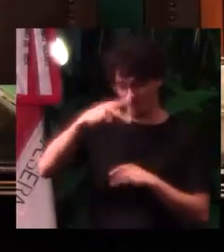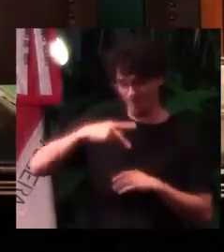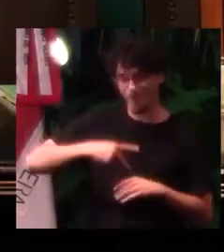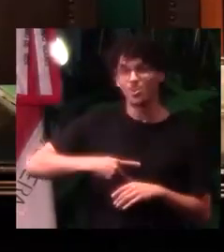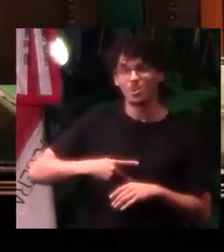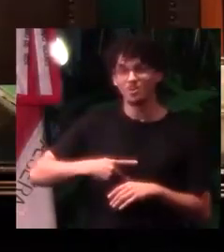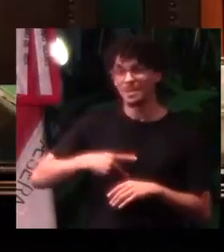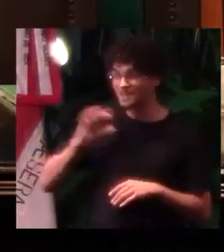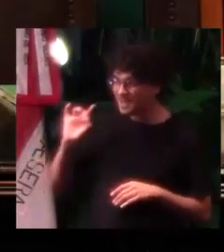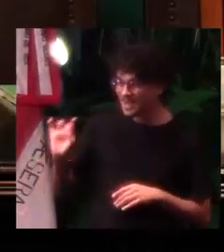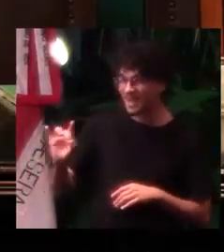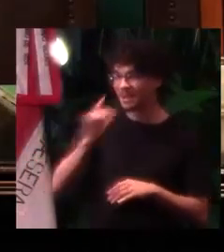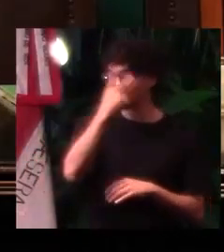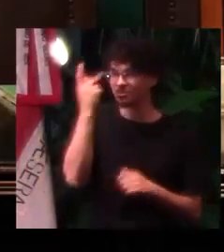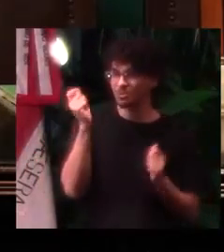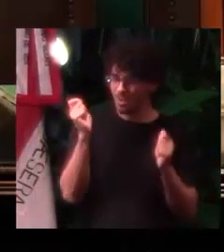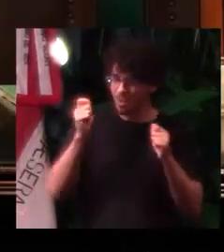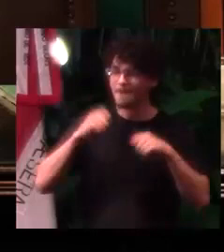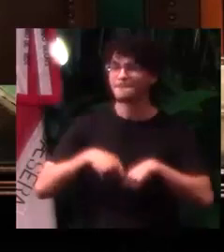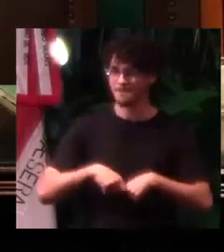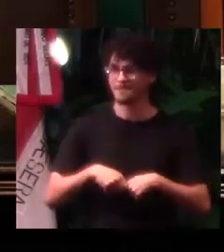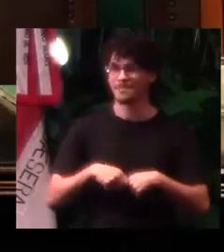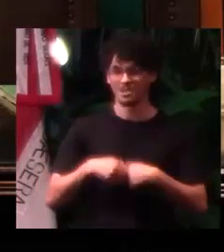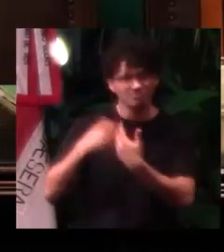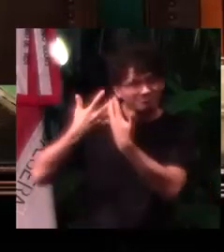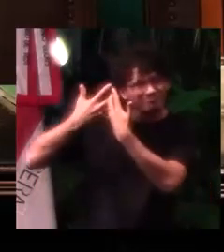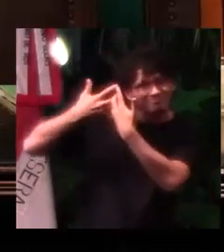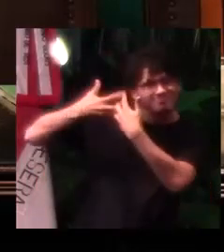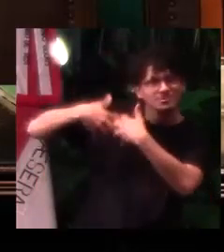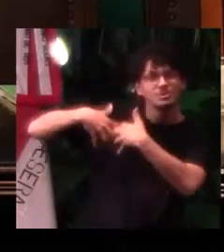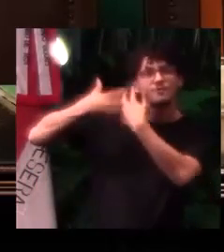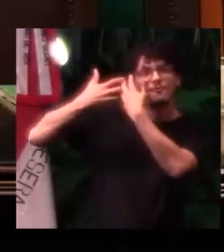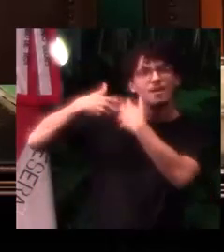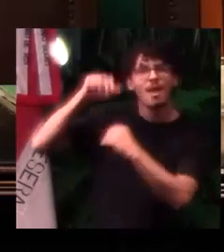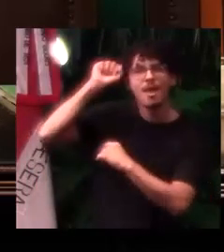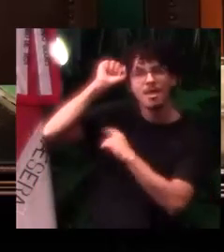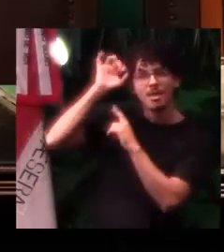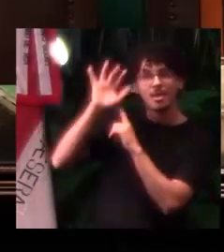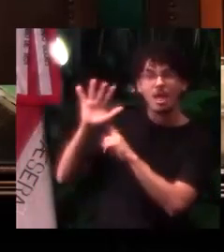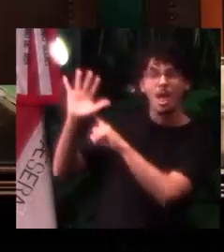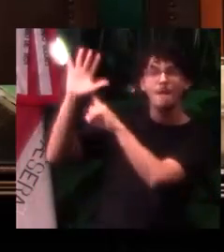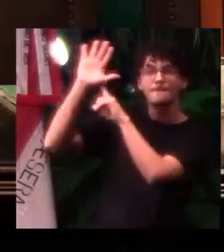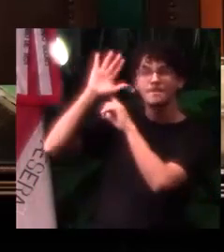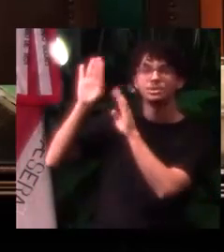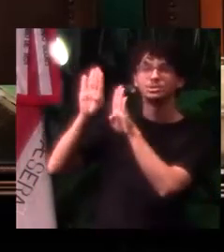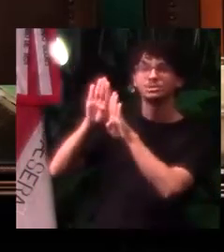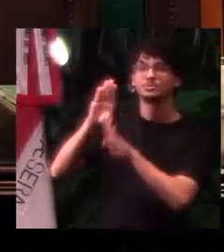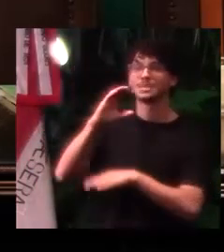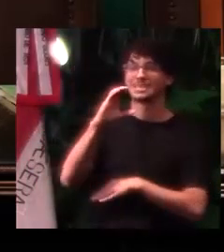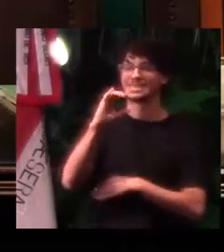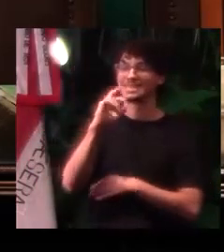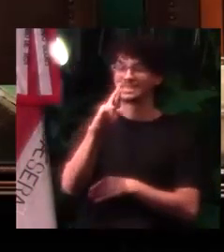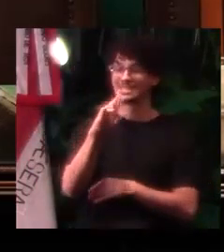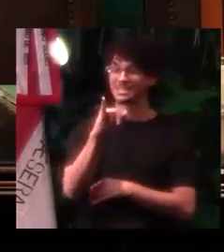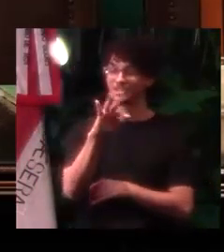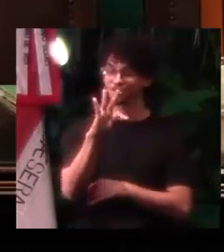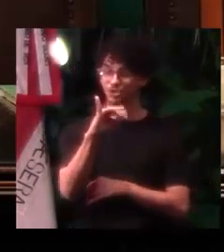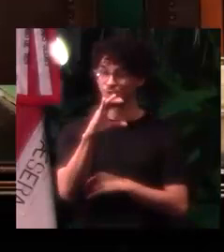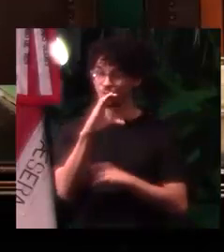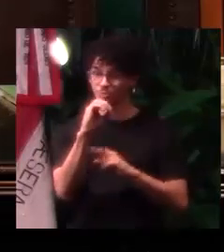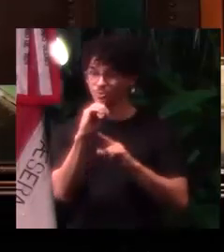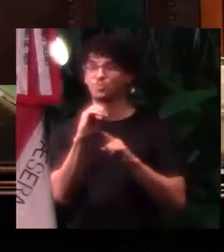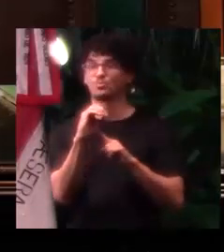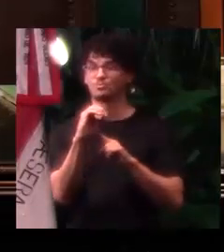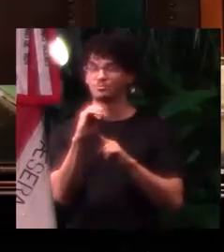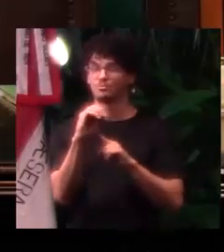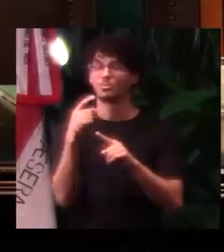pessoa para que ela consiga, né, realmente desenvolver um pensamento crítico nesse sentido de pensar